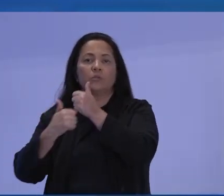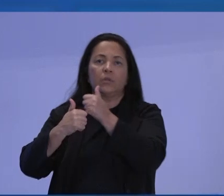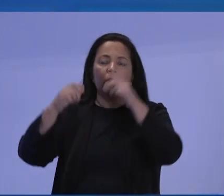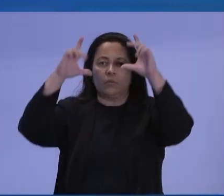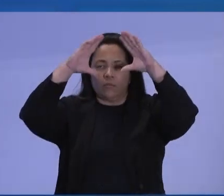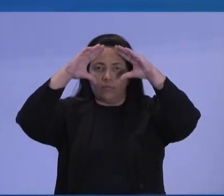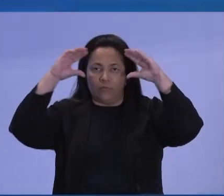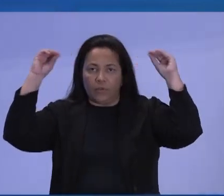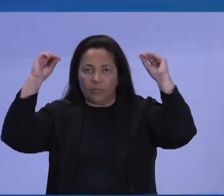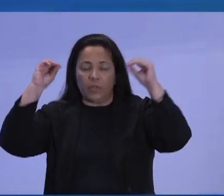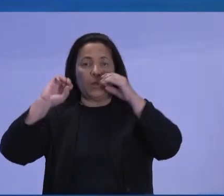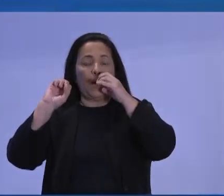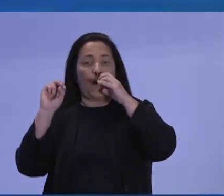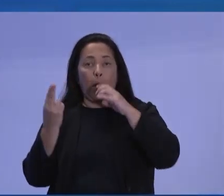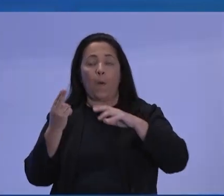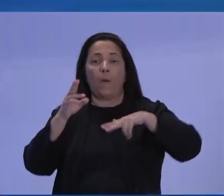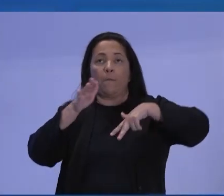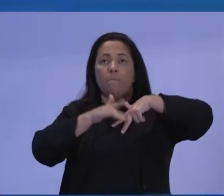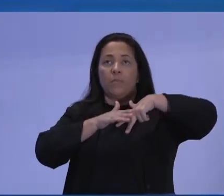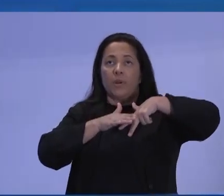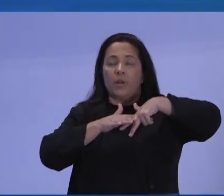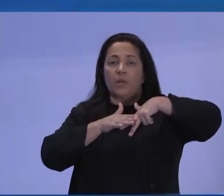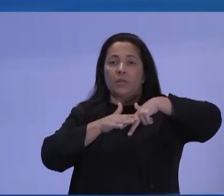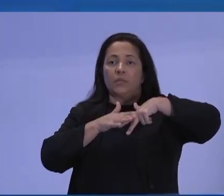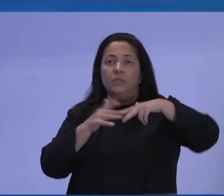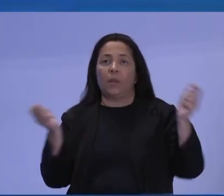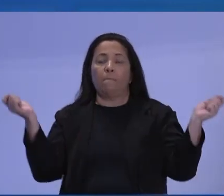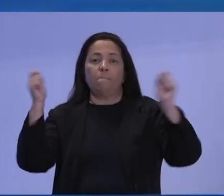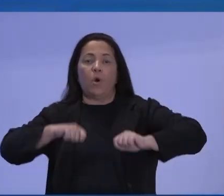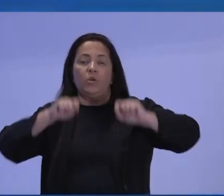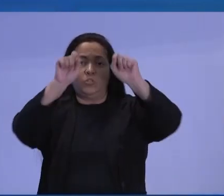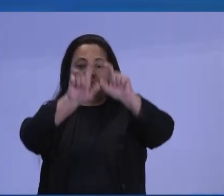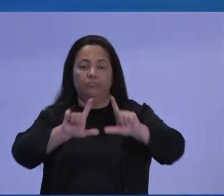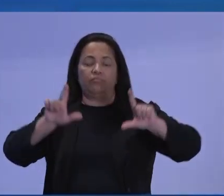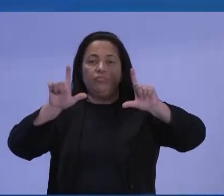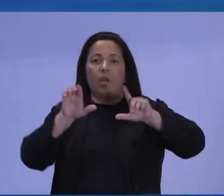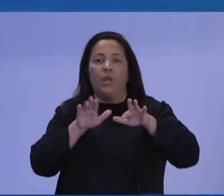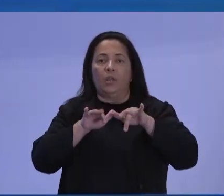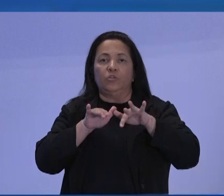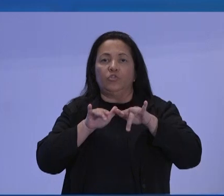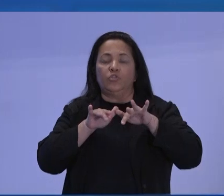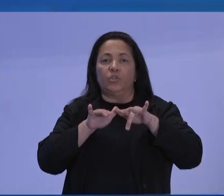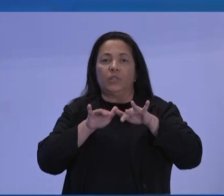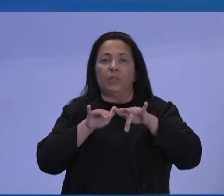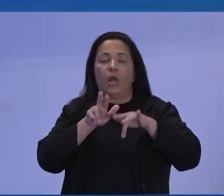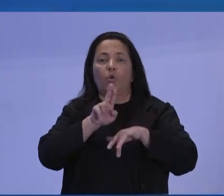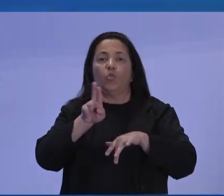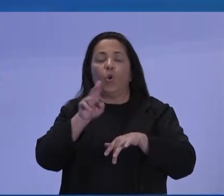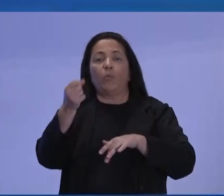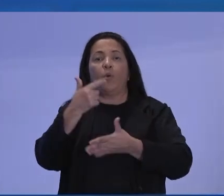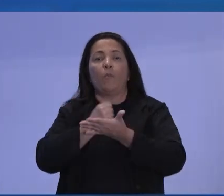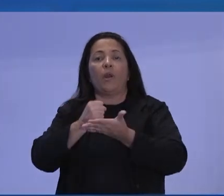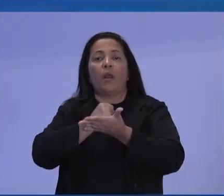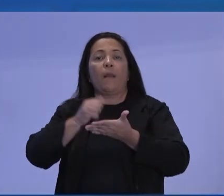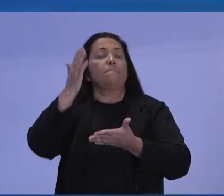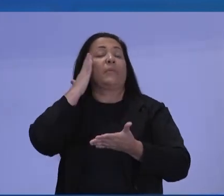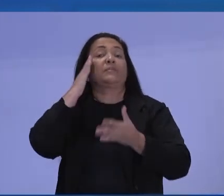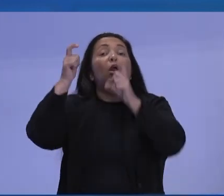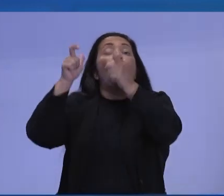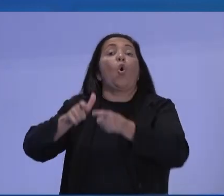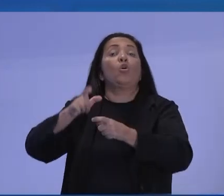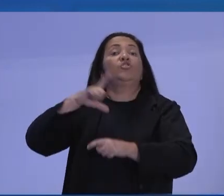enfermeiro ou o próprio paciente pode digitar o seu medicamento e saber quais são as unidades que